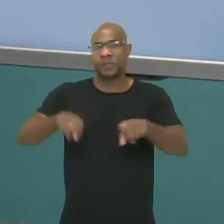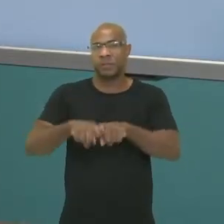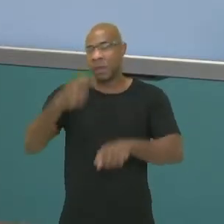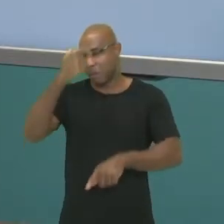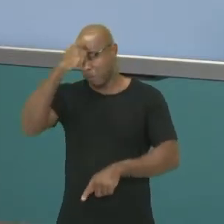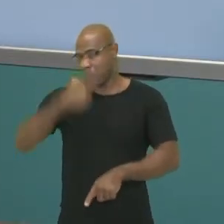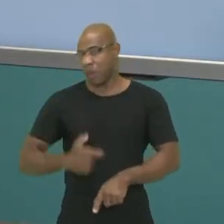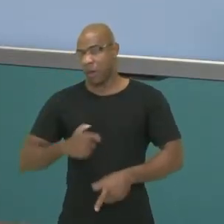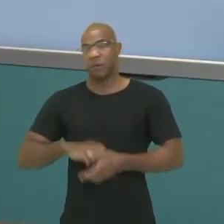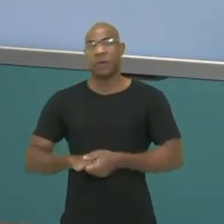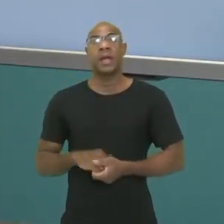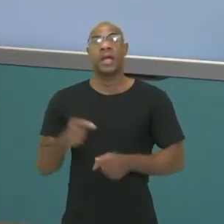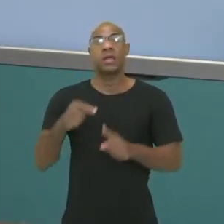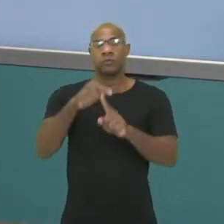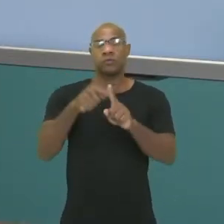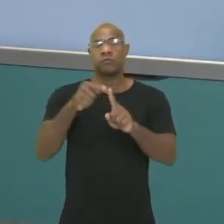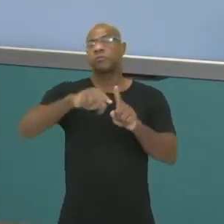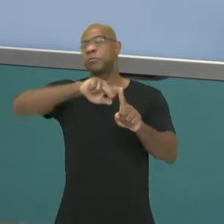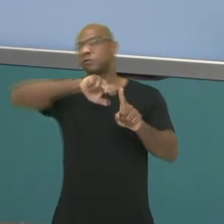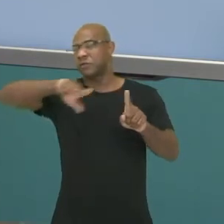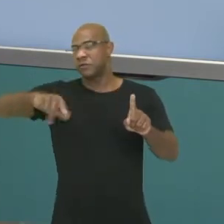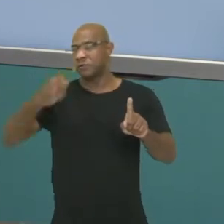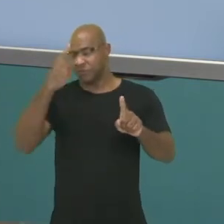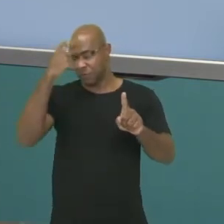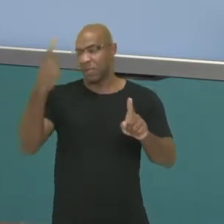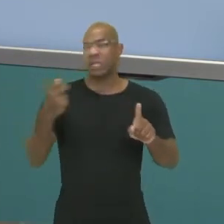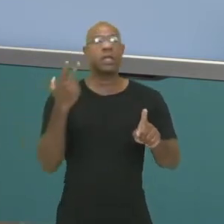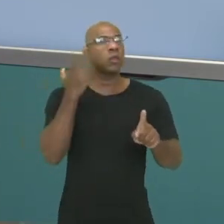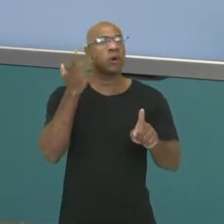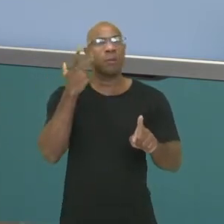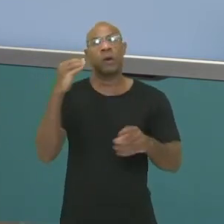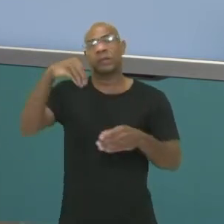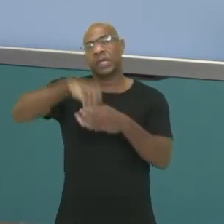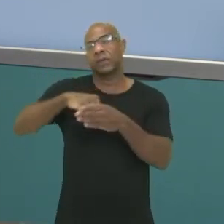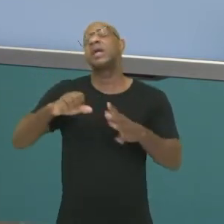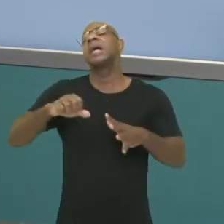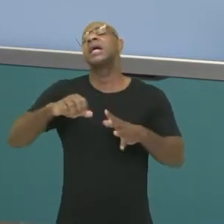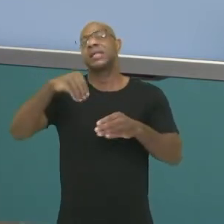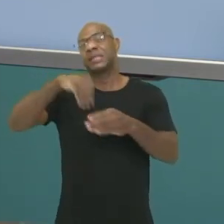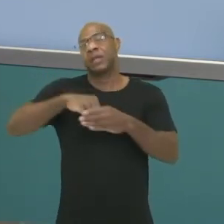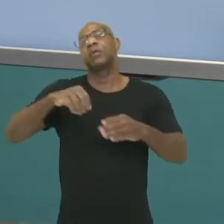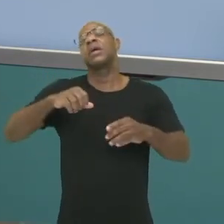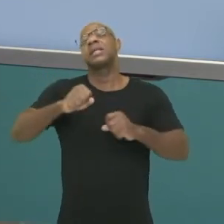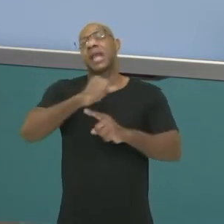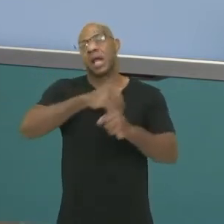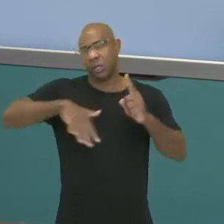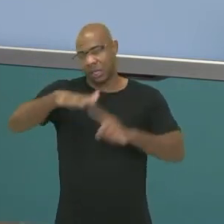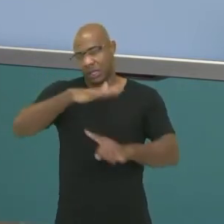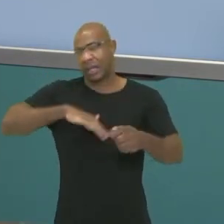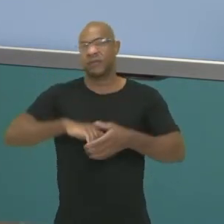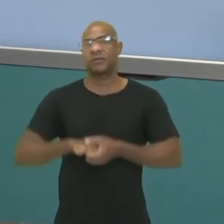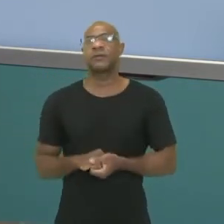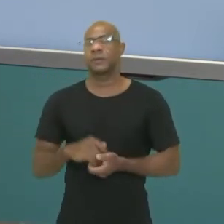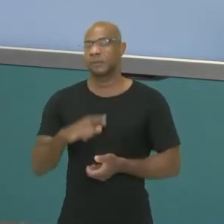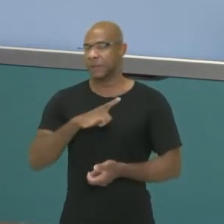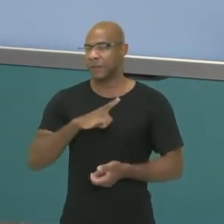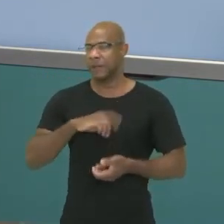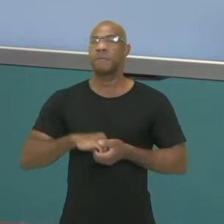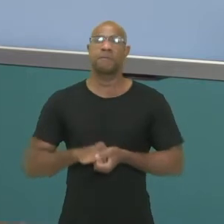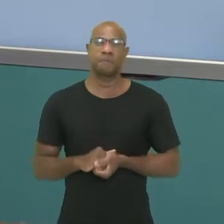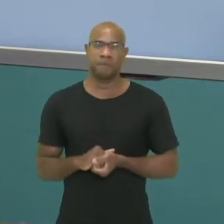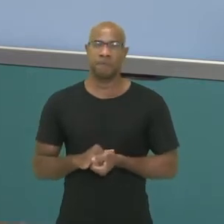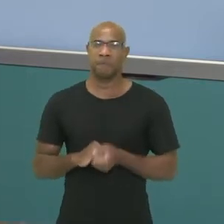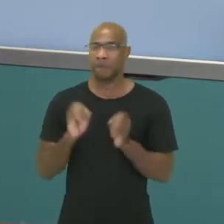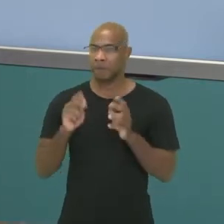formas muito comuns de violência, tanto comum quanto a violência física propriamente dita,